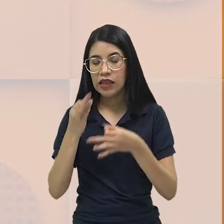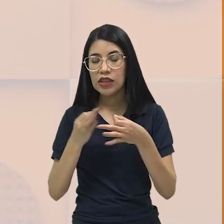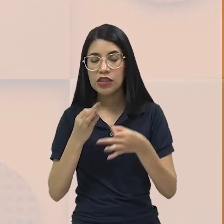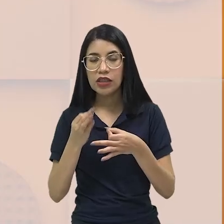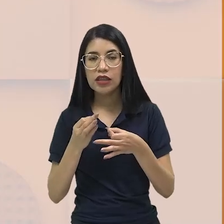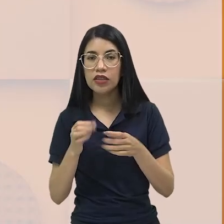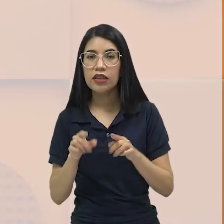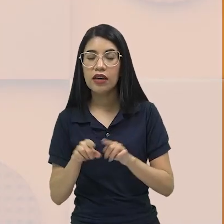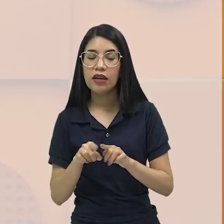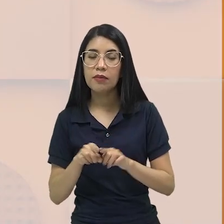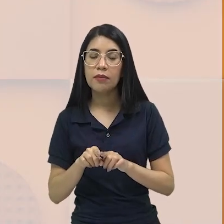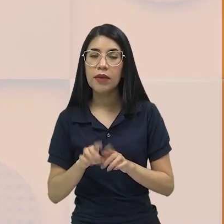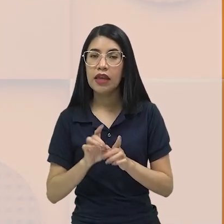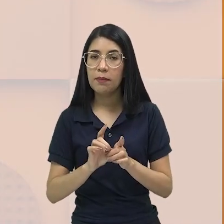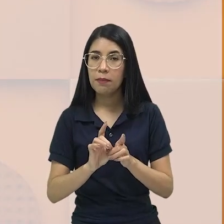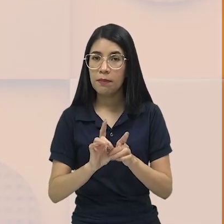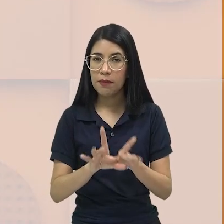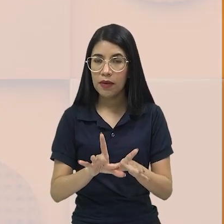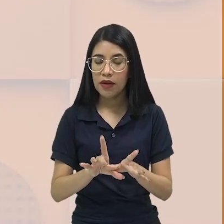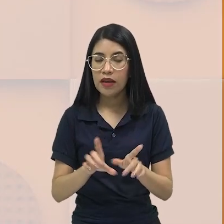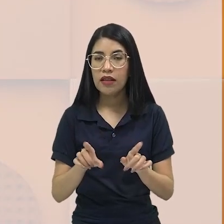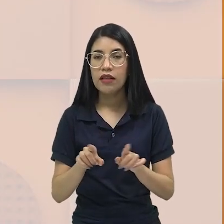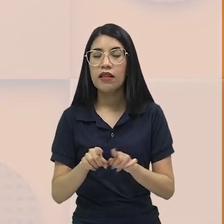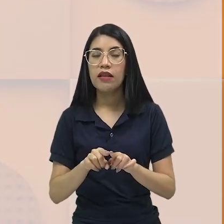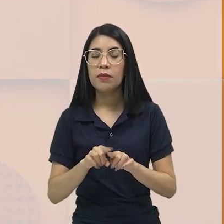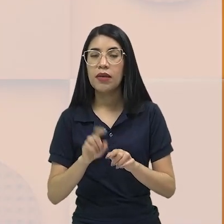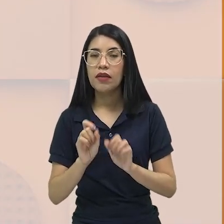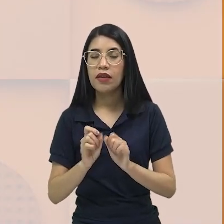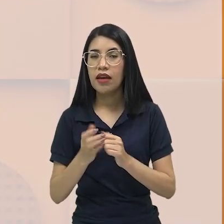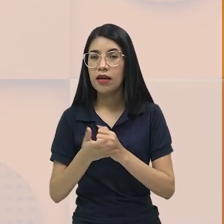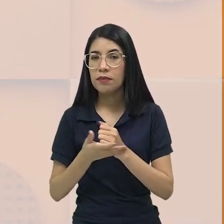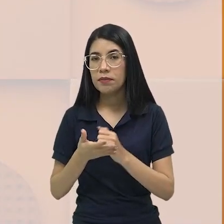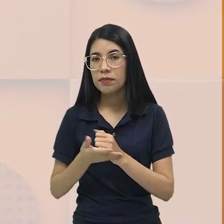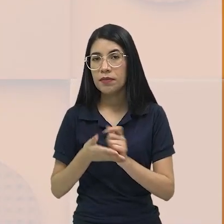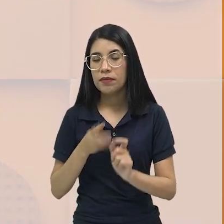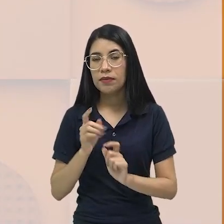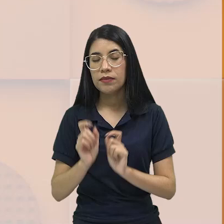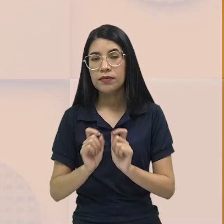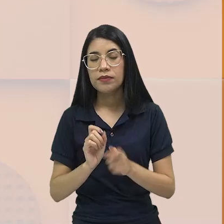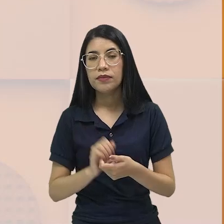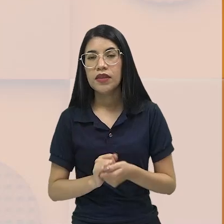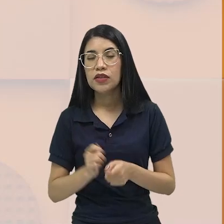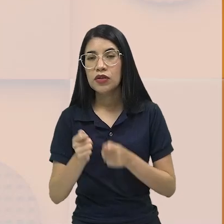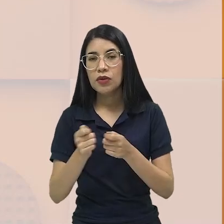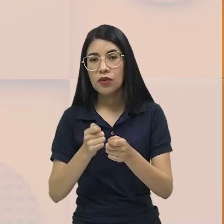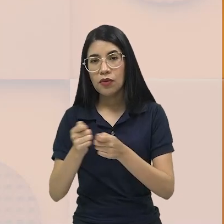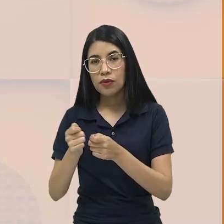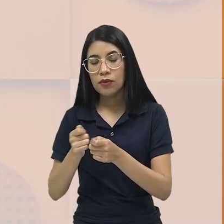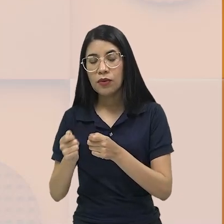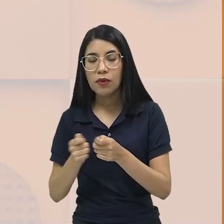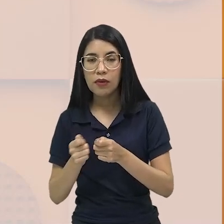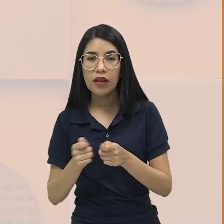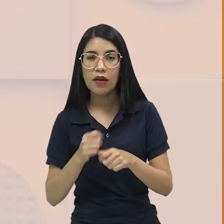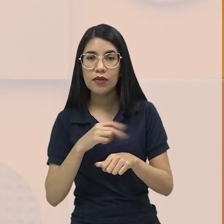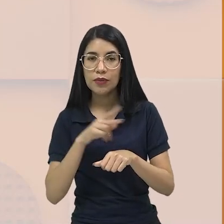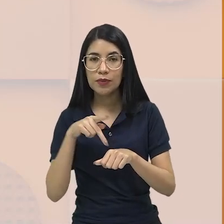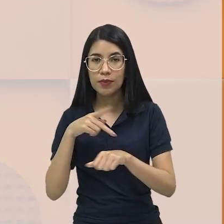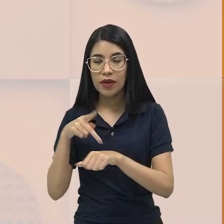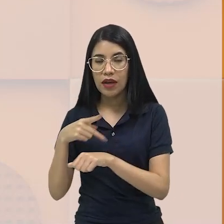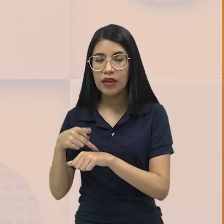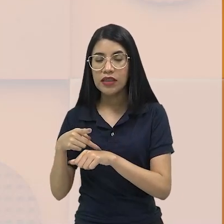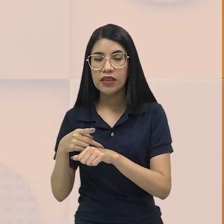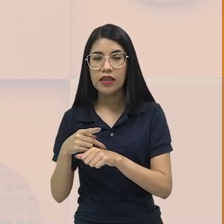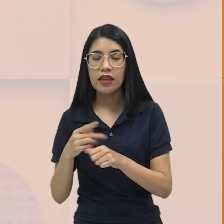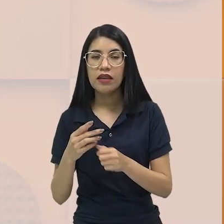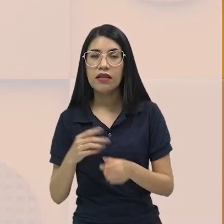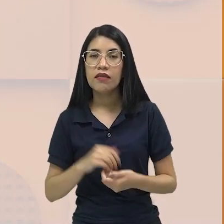doutrina Monroe, ela acaba sendo basicamente o viés de dominação diplomática que os Estados Unidos têm em relação